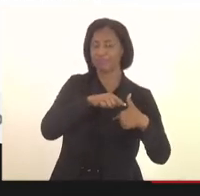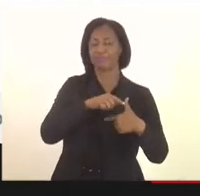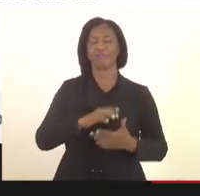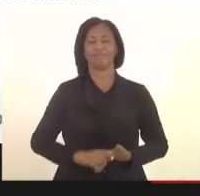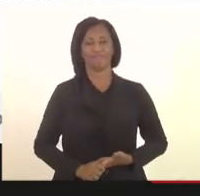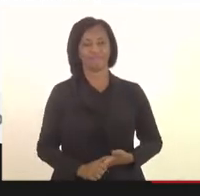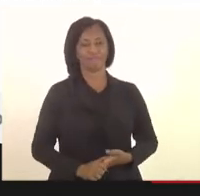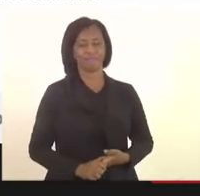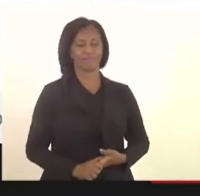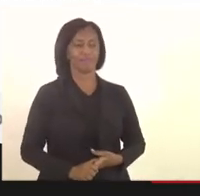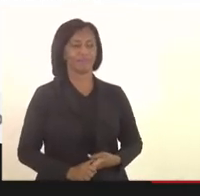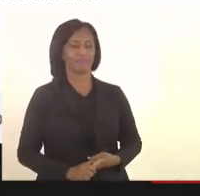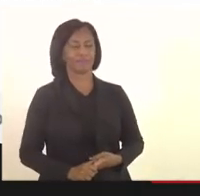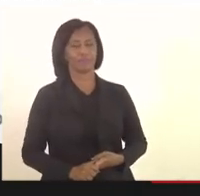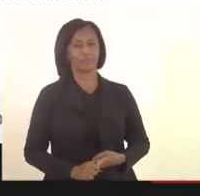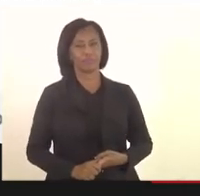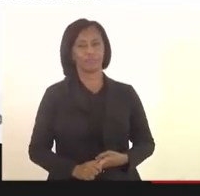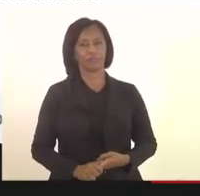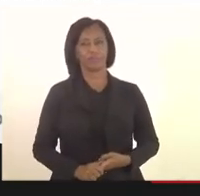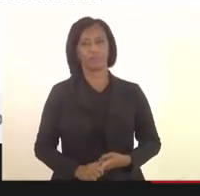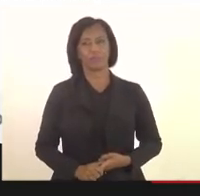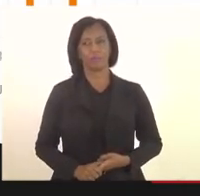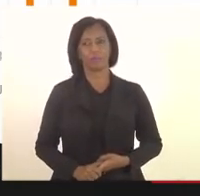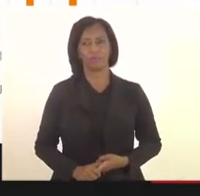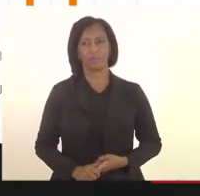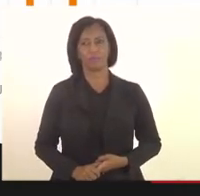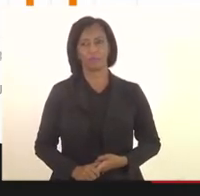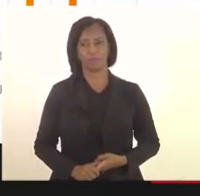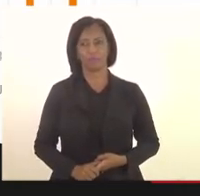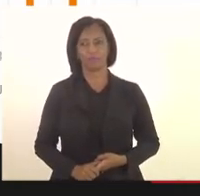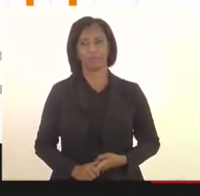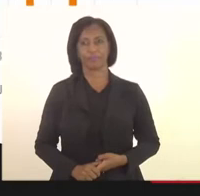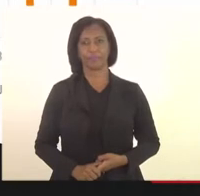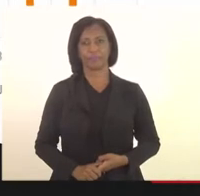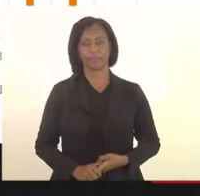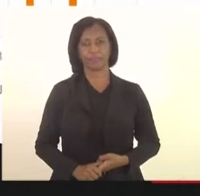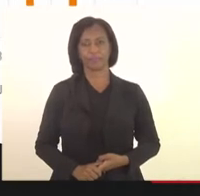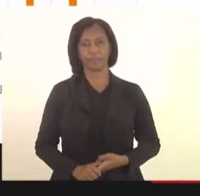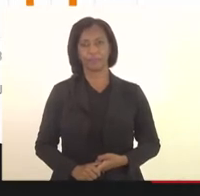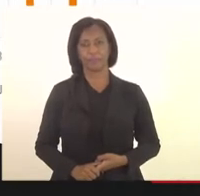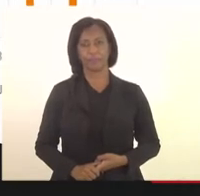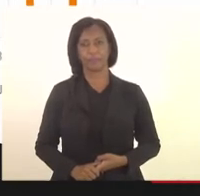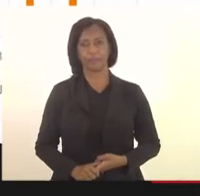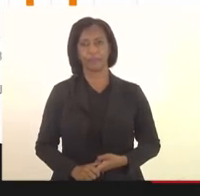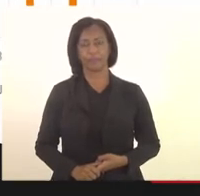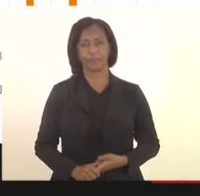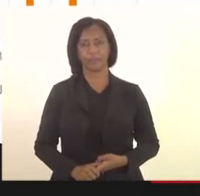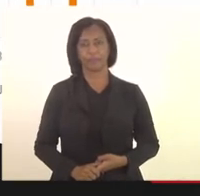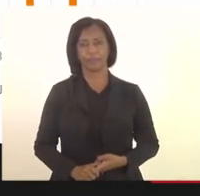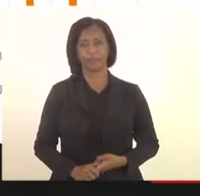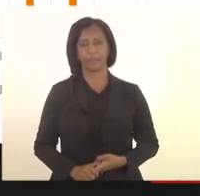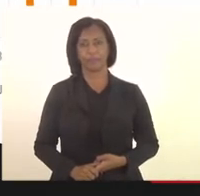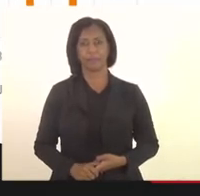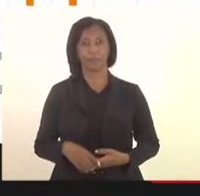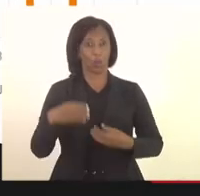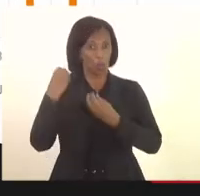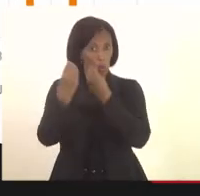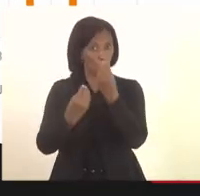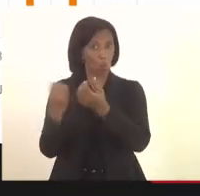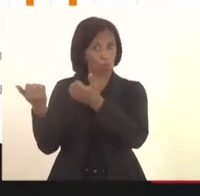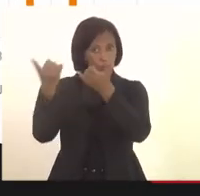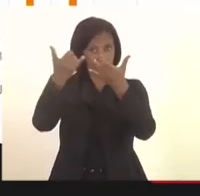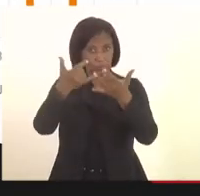mais expressivas. Bia, se você puder passar para o próximo. E aqui, como eu também estava comentando